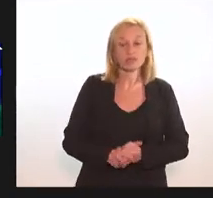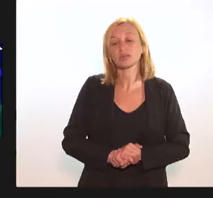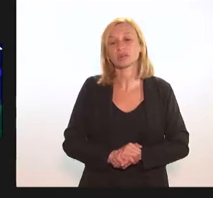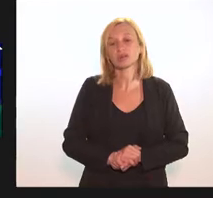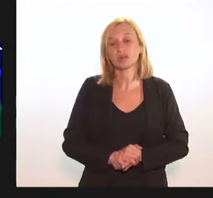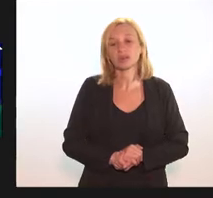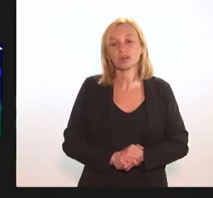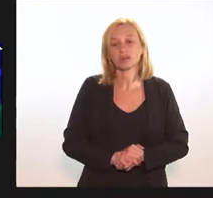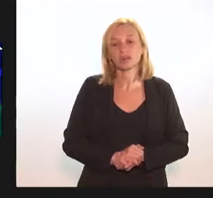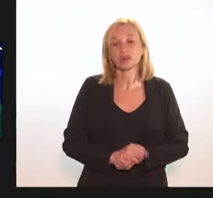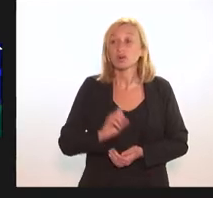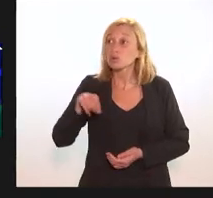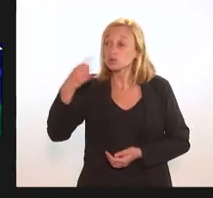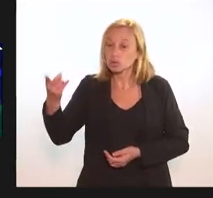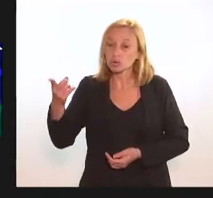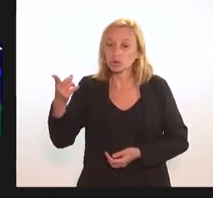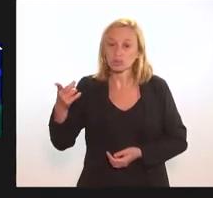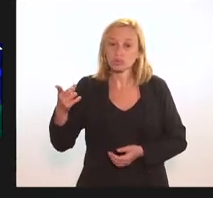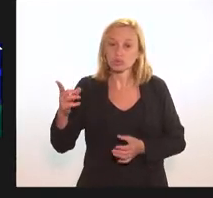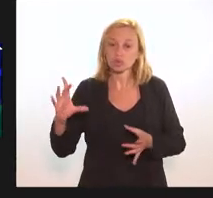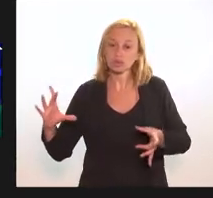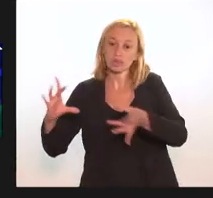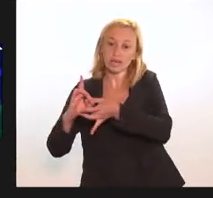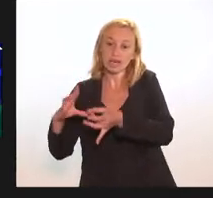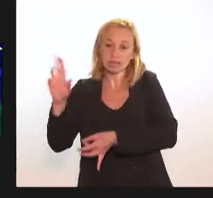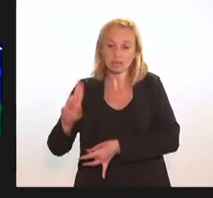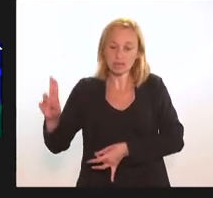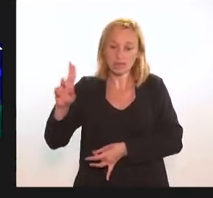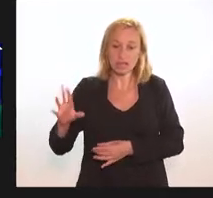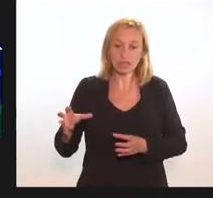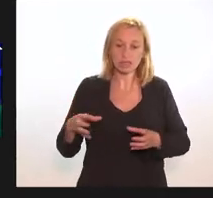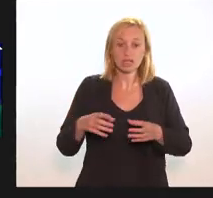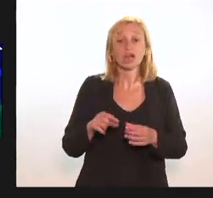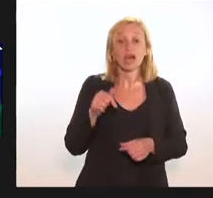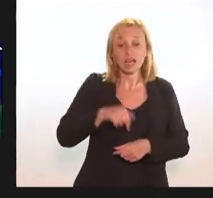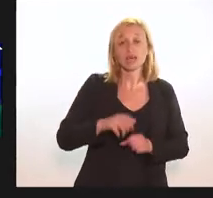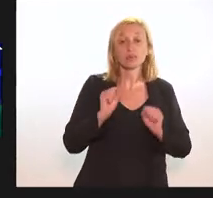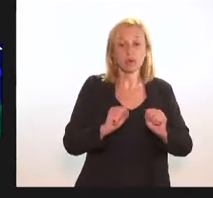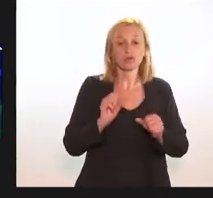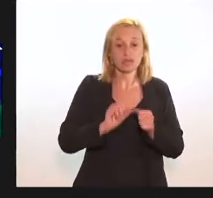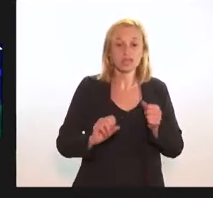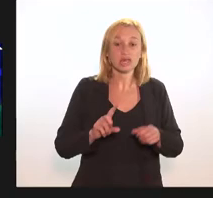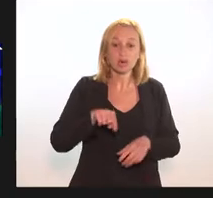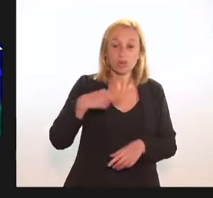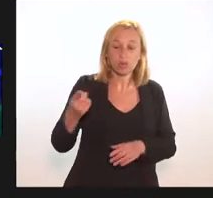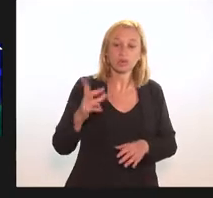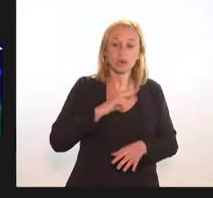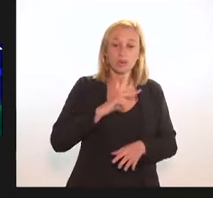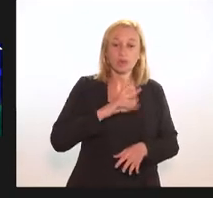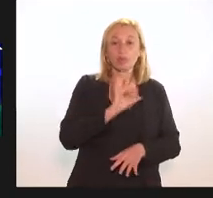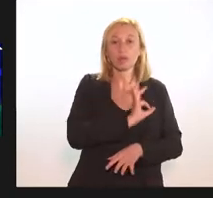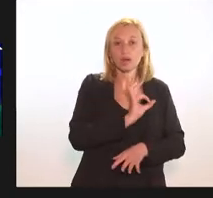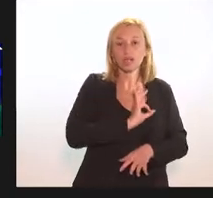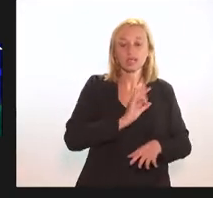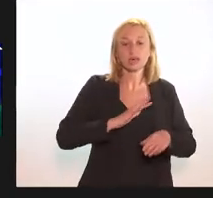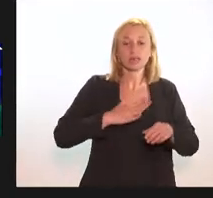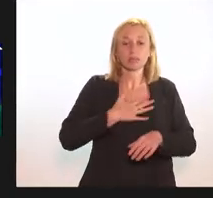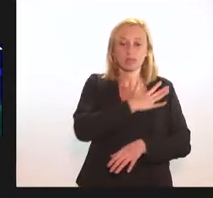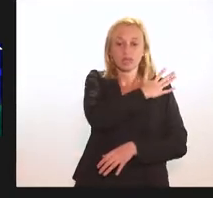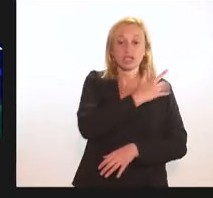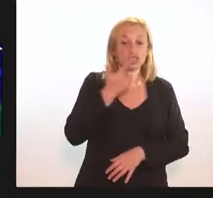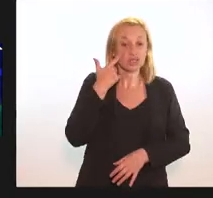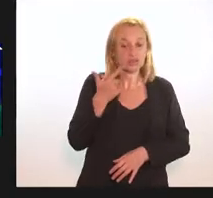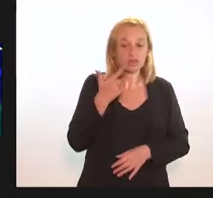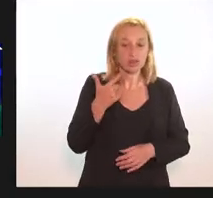em consequência, os outros órgãos que estão vinculados a elas. Aqui a gente pode fazer isso. Outro, da própria Polícia Militar, a gente vê os